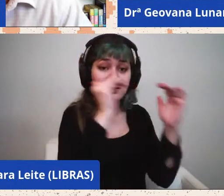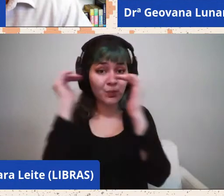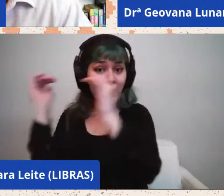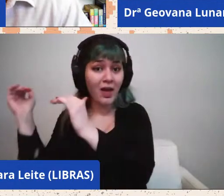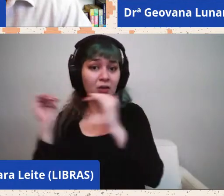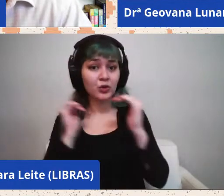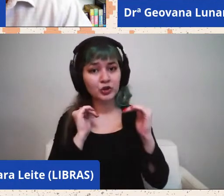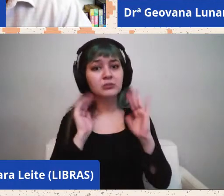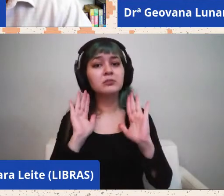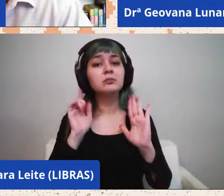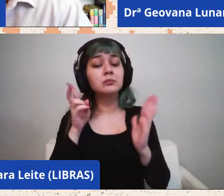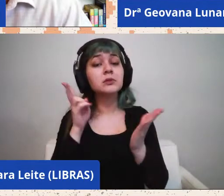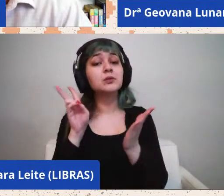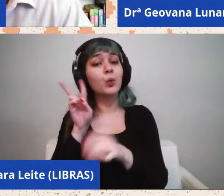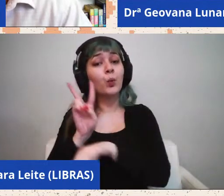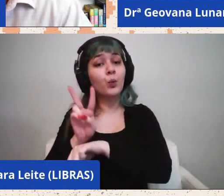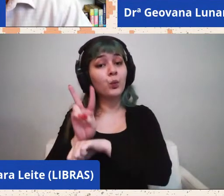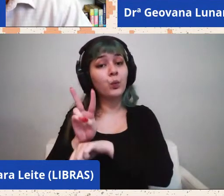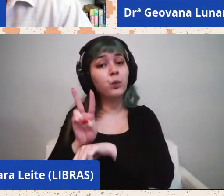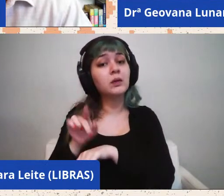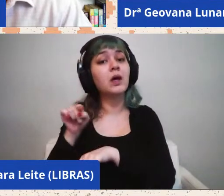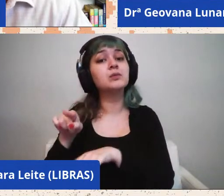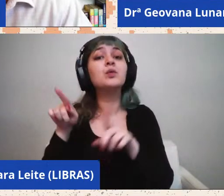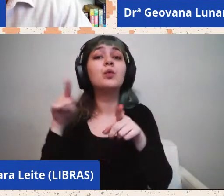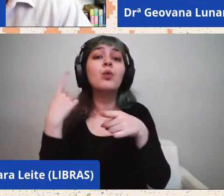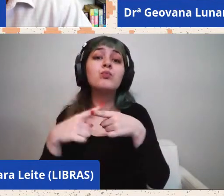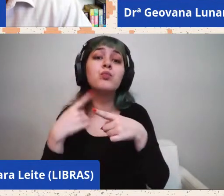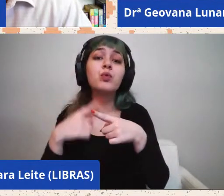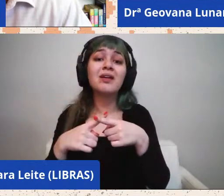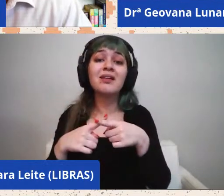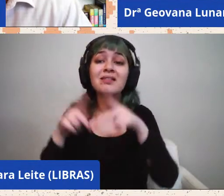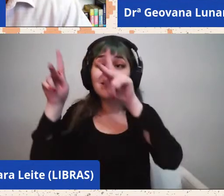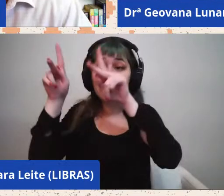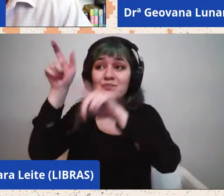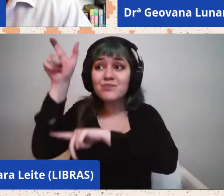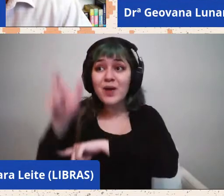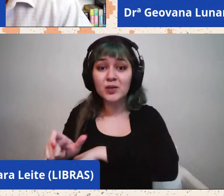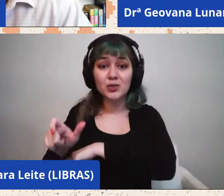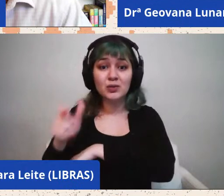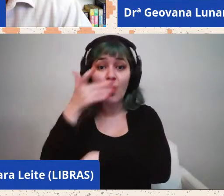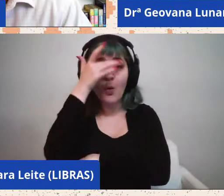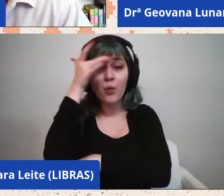preservado. Por quê? Porque as pessoas são